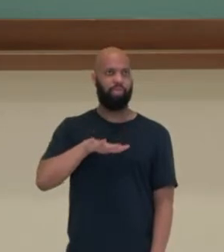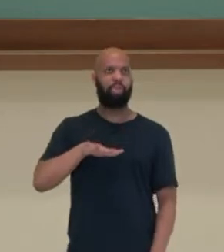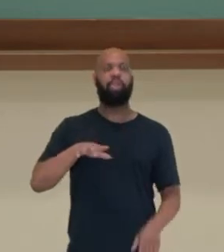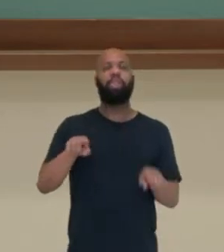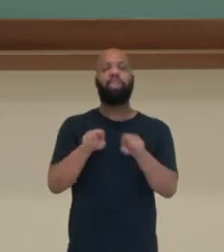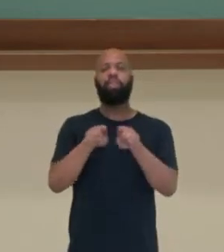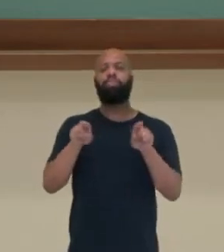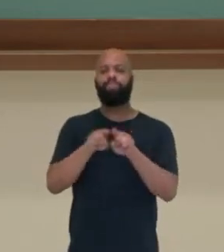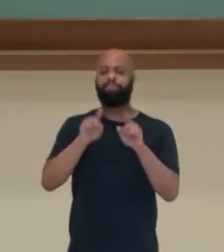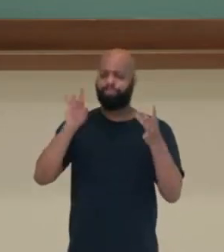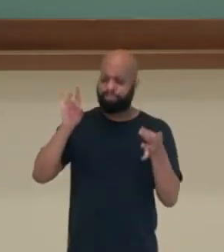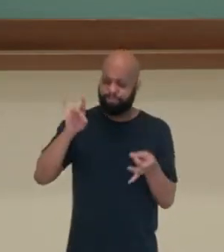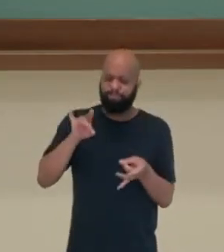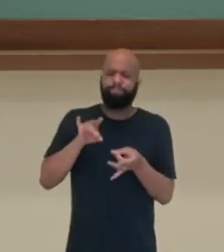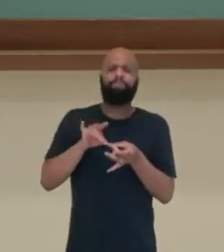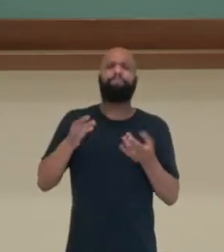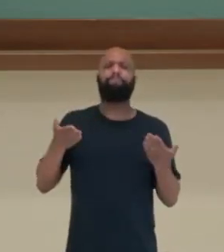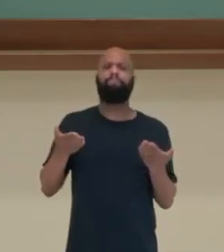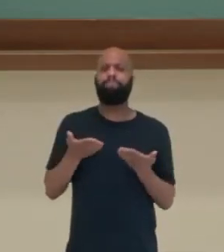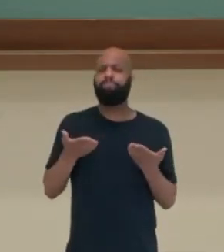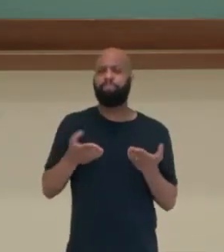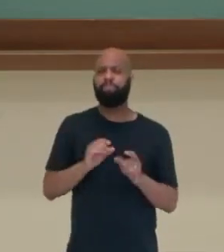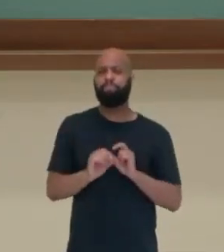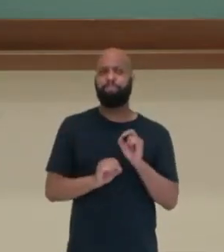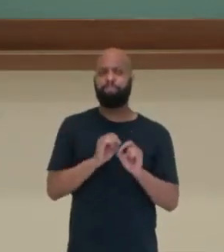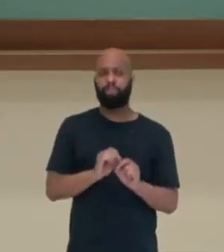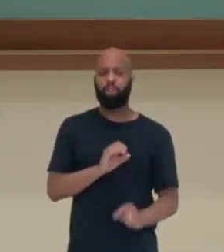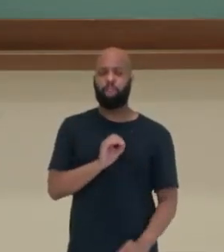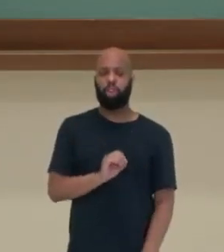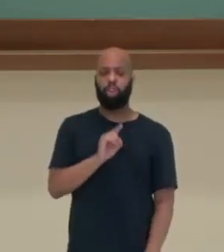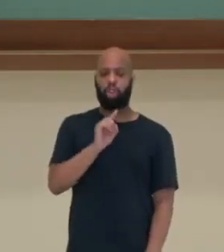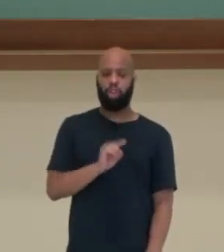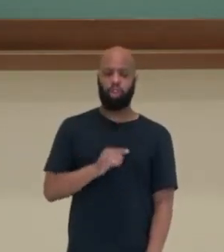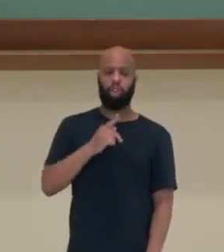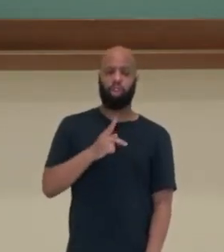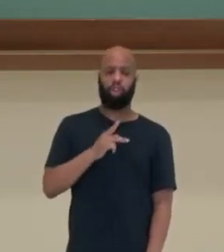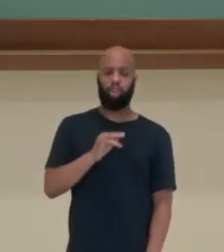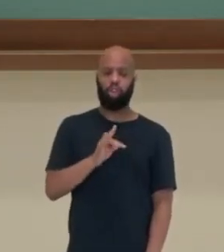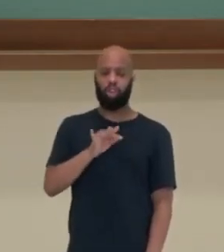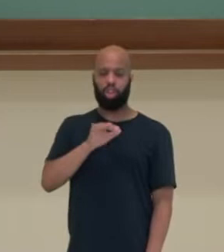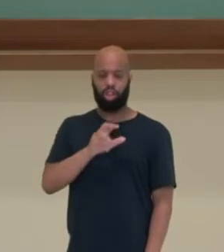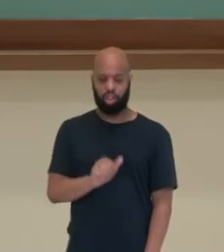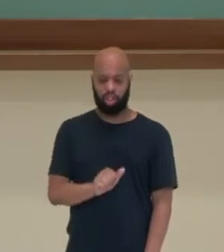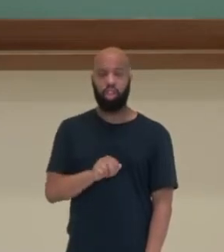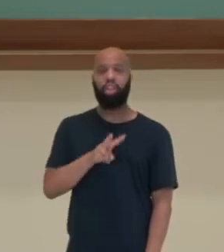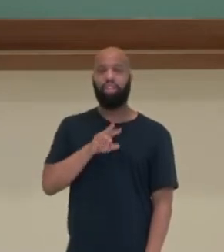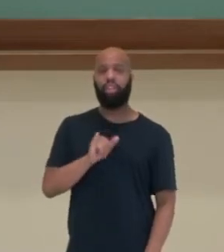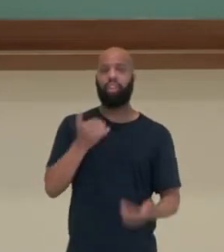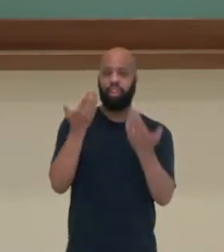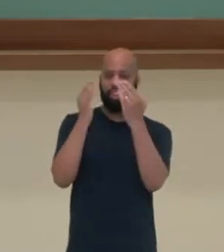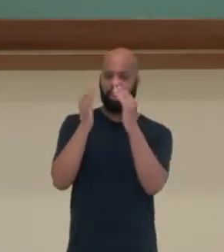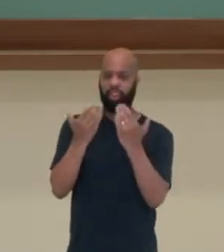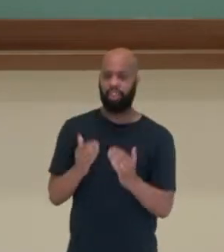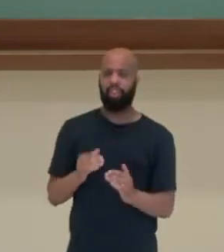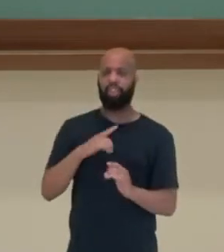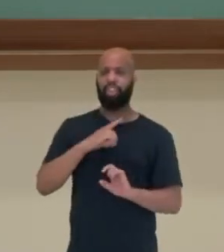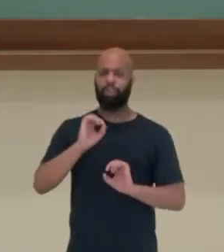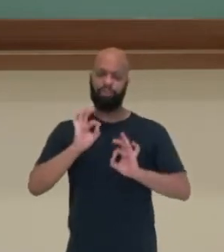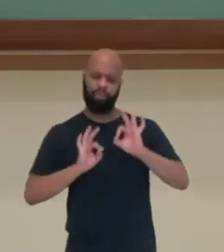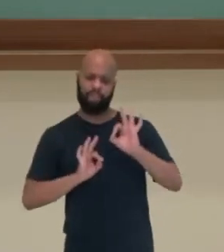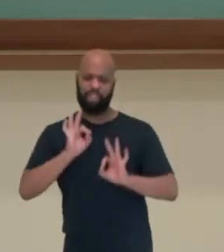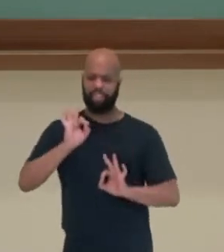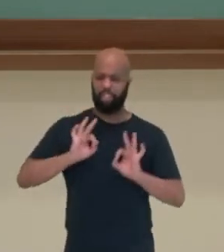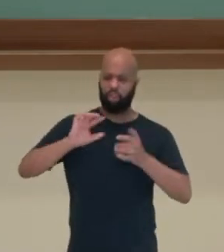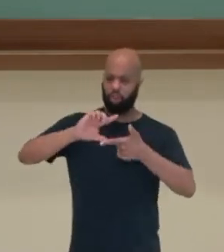mais especificamente ainda, isomeria ótica. Nós vamos analisar os isômeros ativos